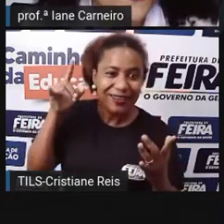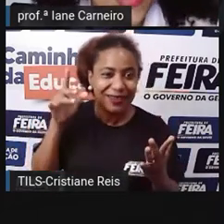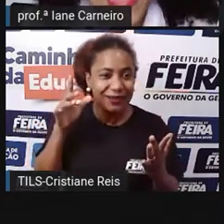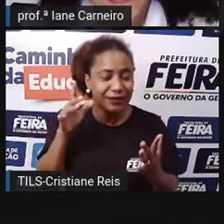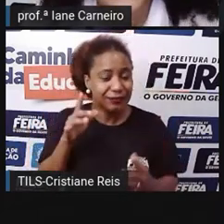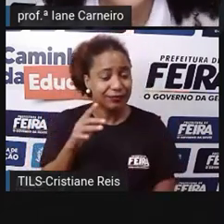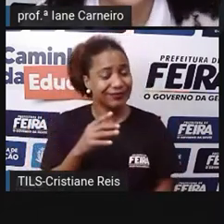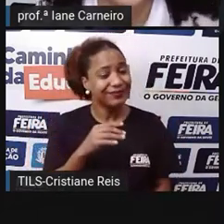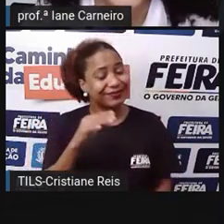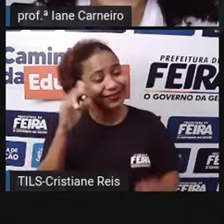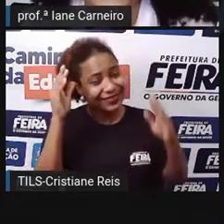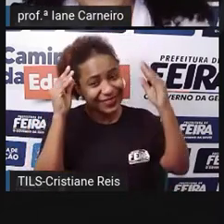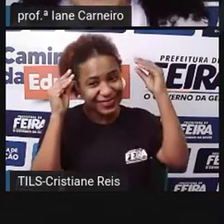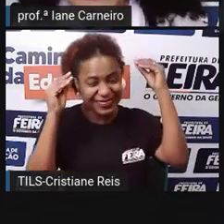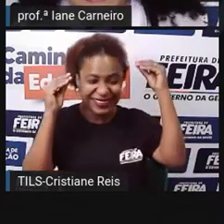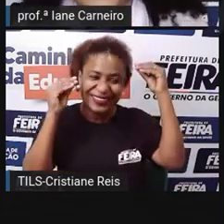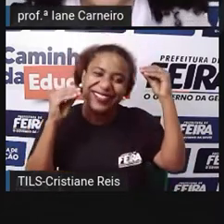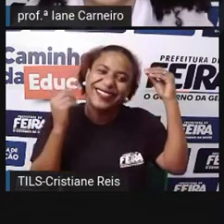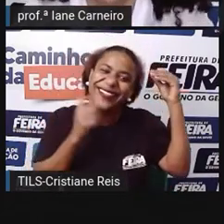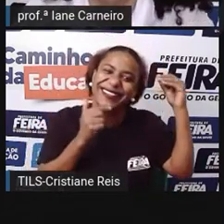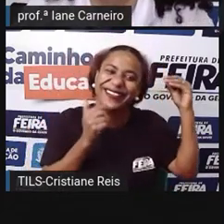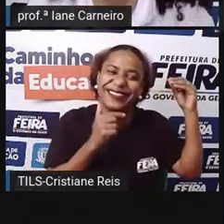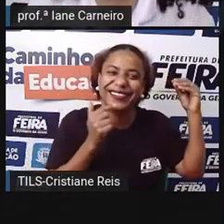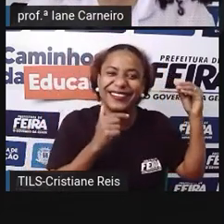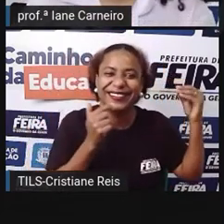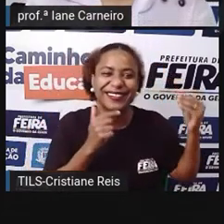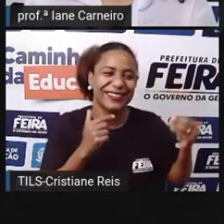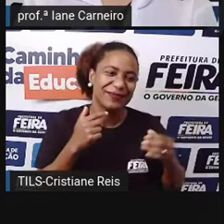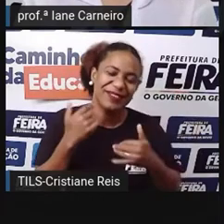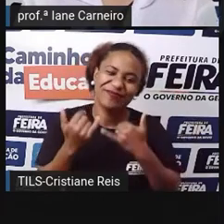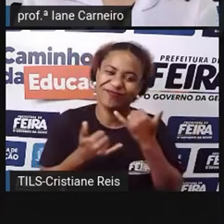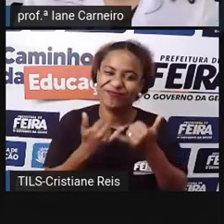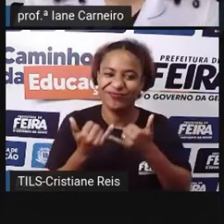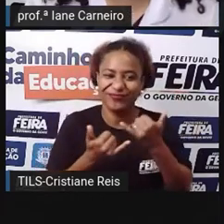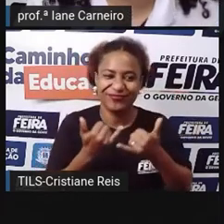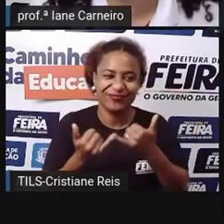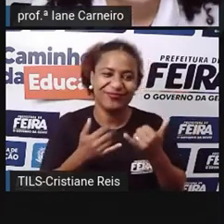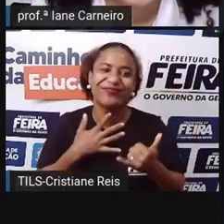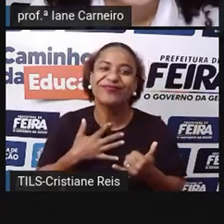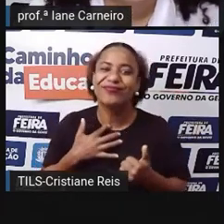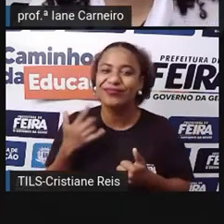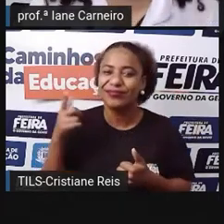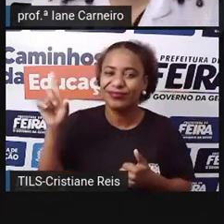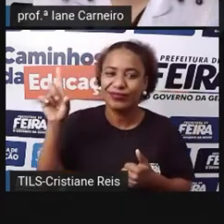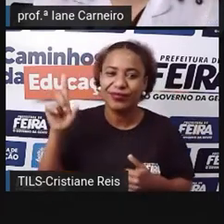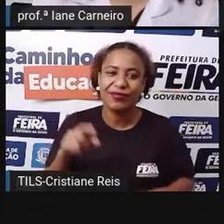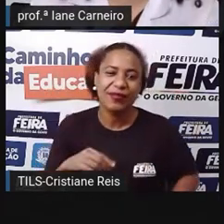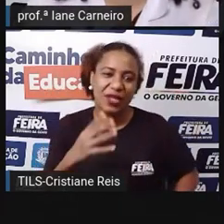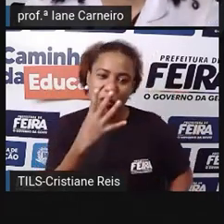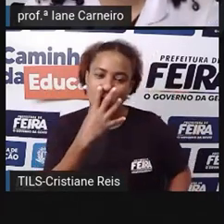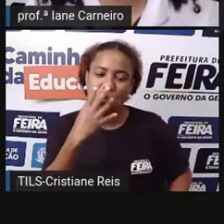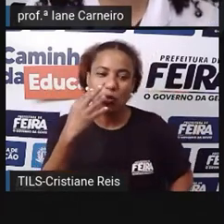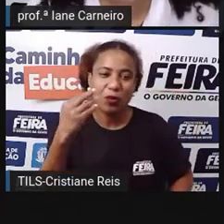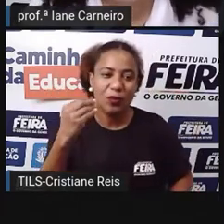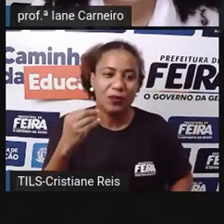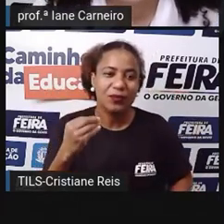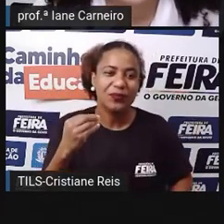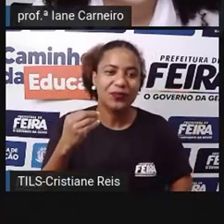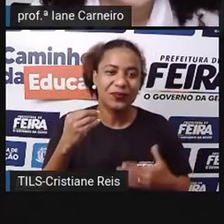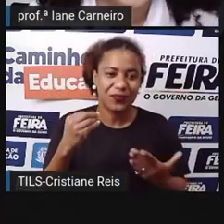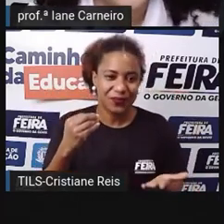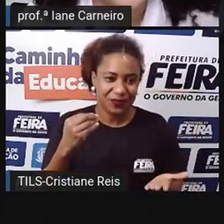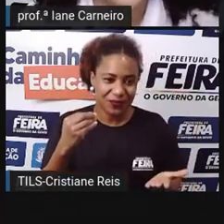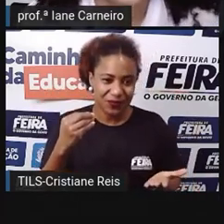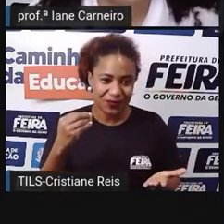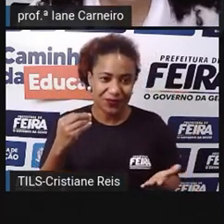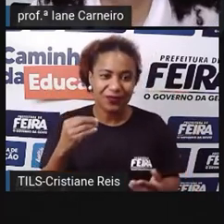meio enjoada, com vontade de brincar de outra coisa, ele então gritou, bem forte, aquele seu nome